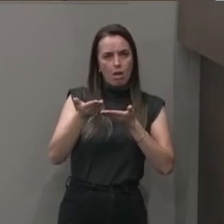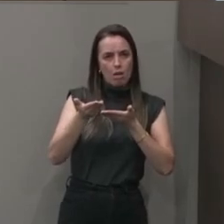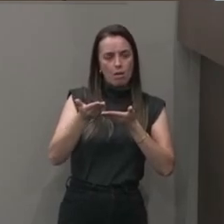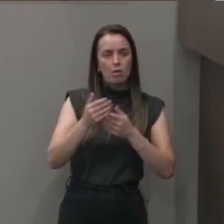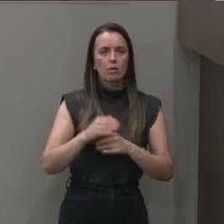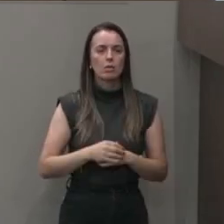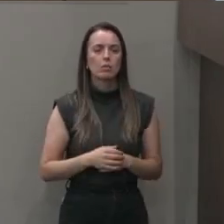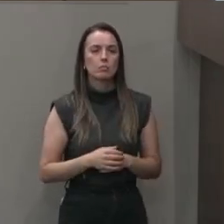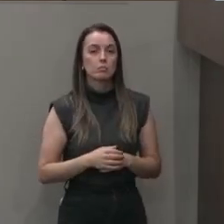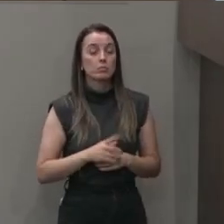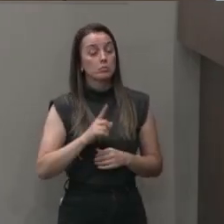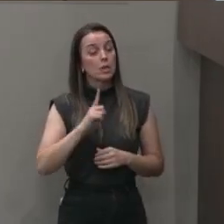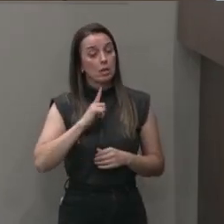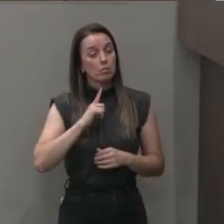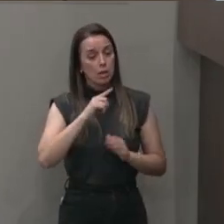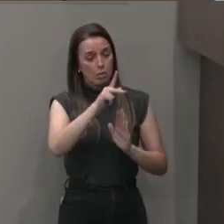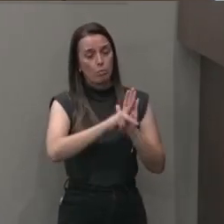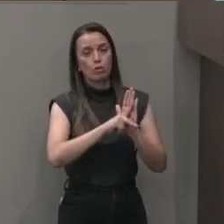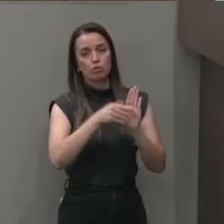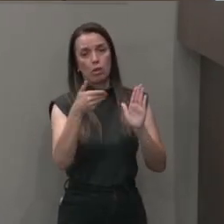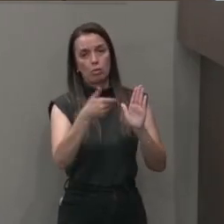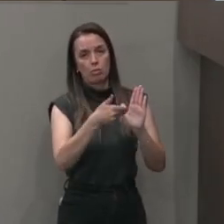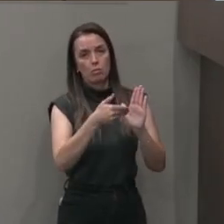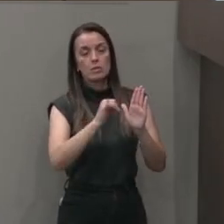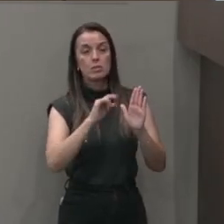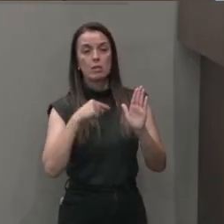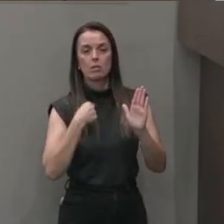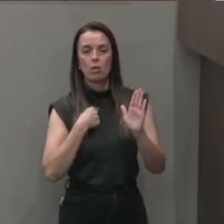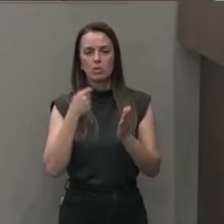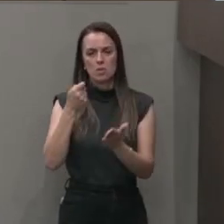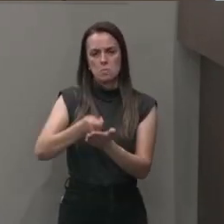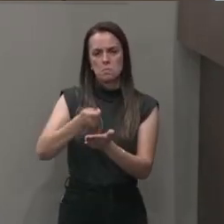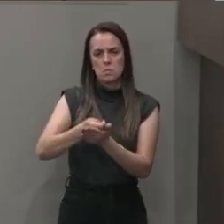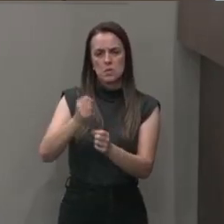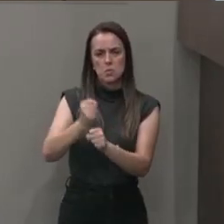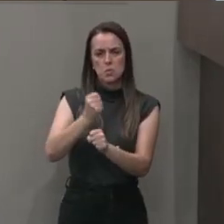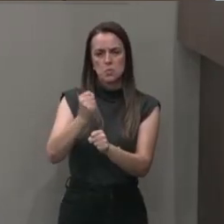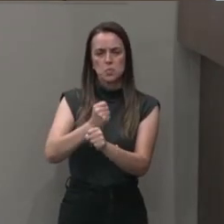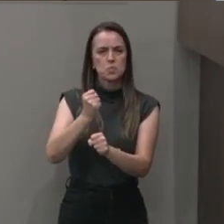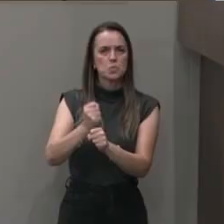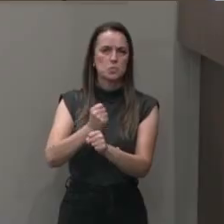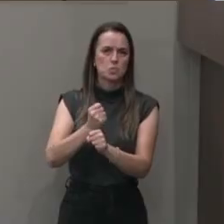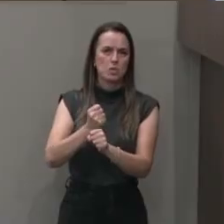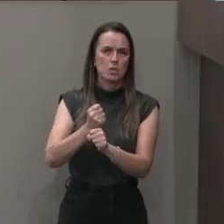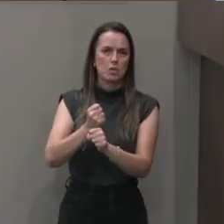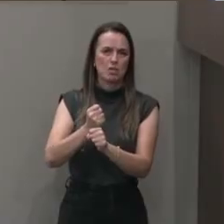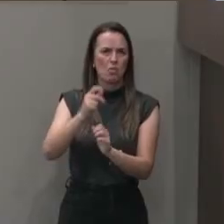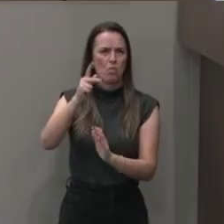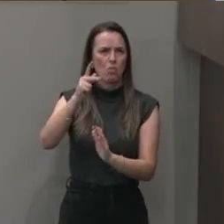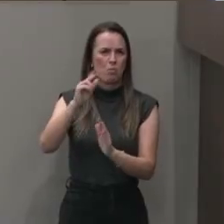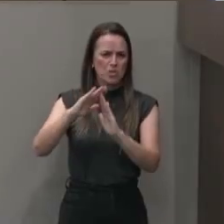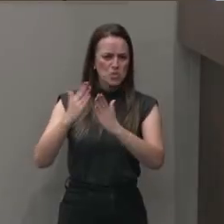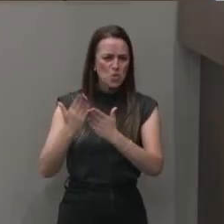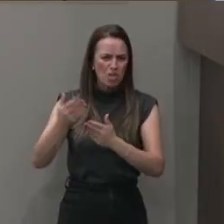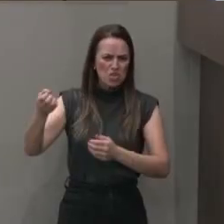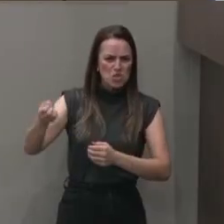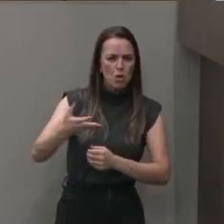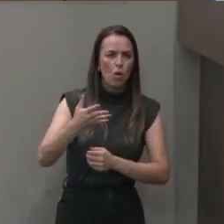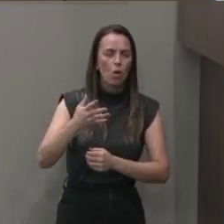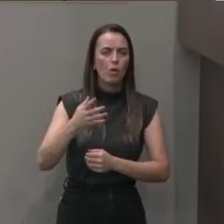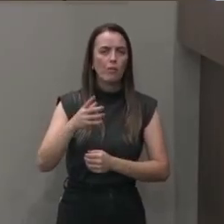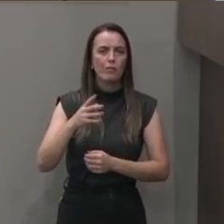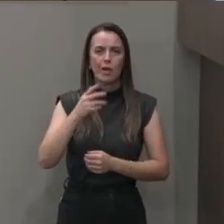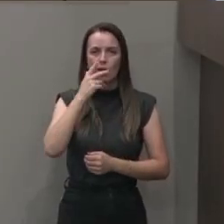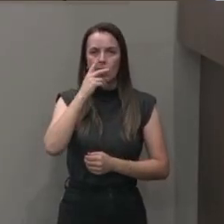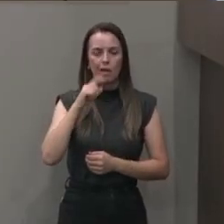está no projeto. Se nós obrigarmos eles a construírem uma escola inteira, nós ultrapassamos